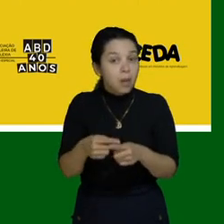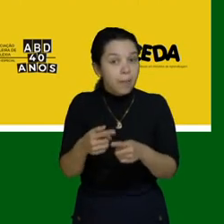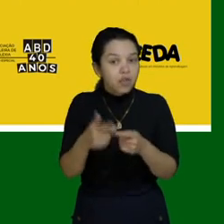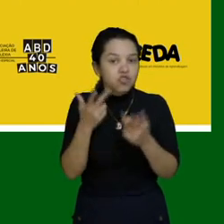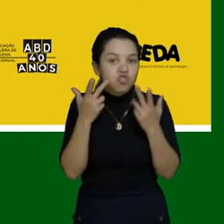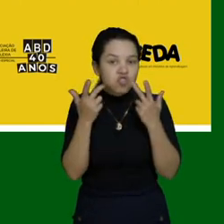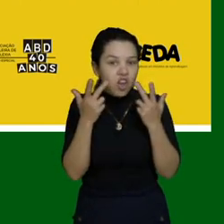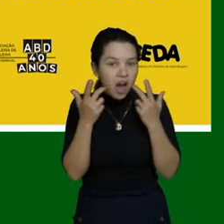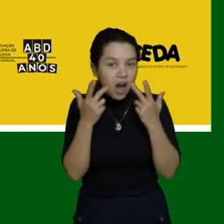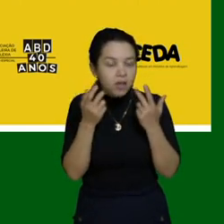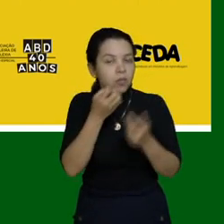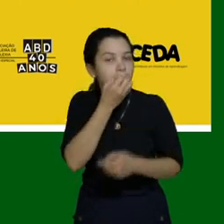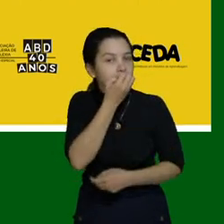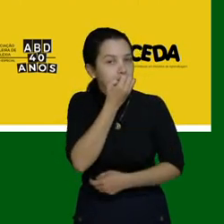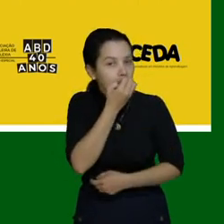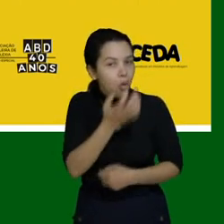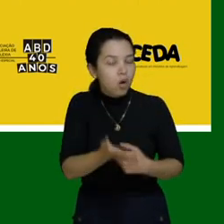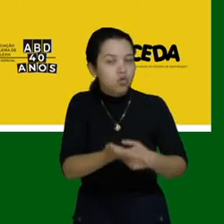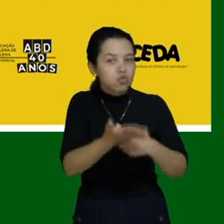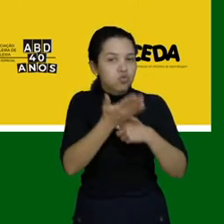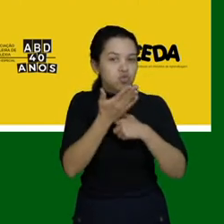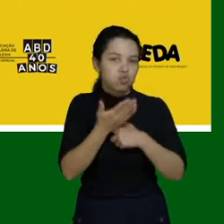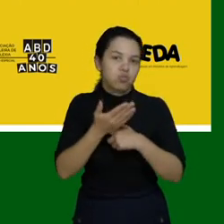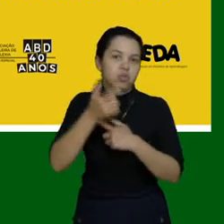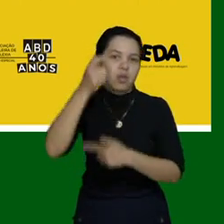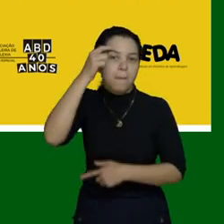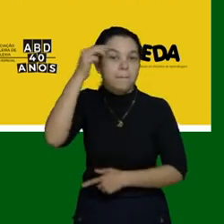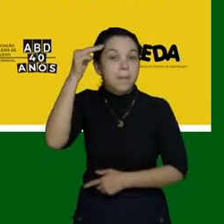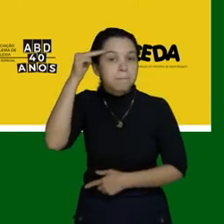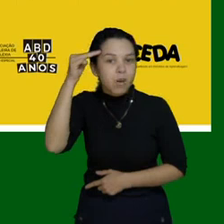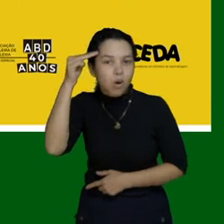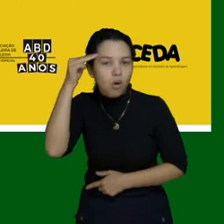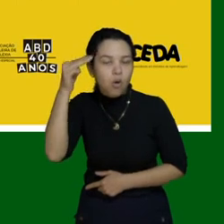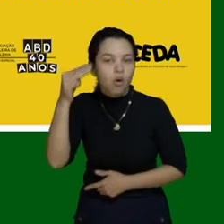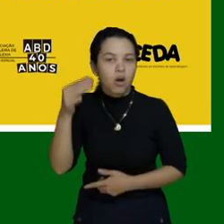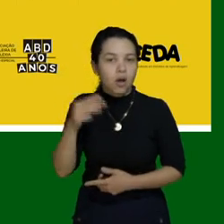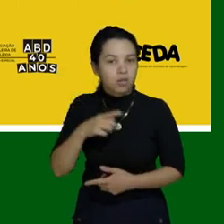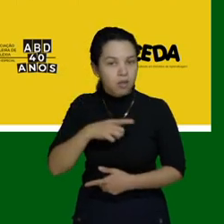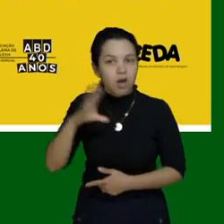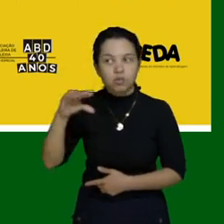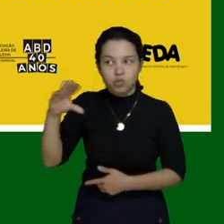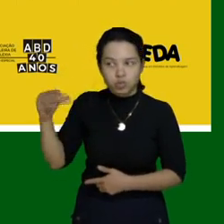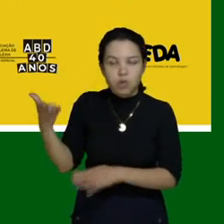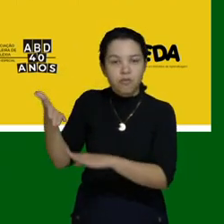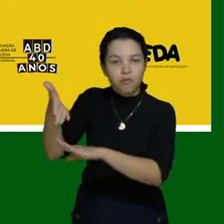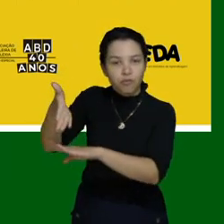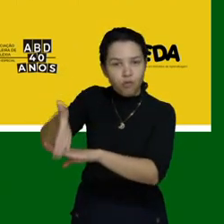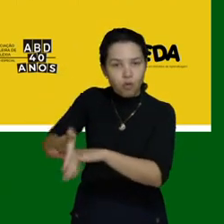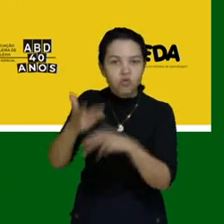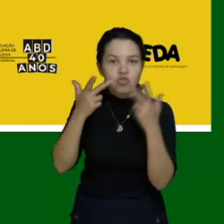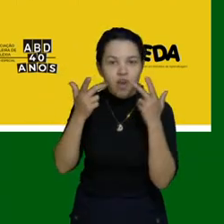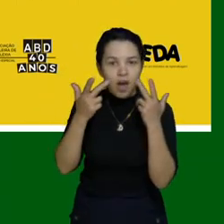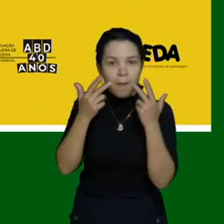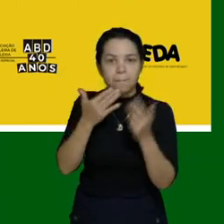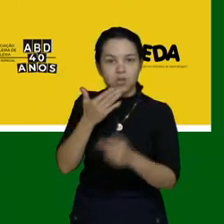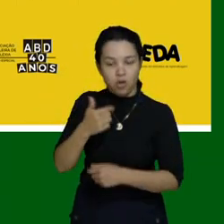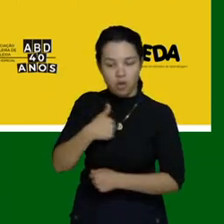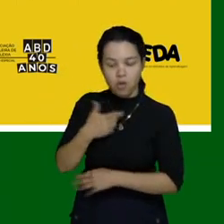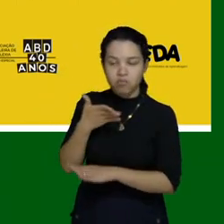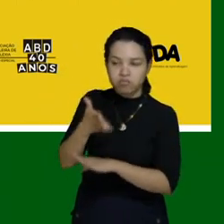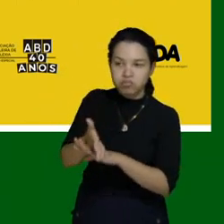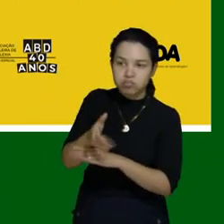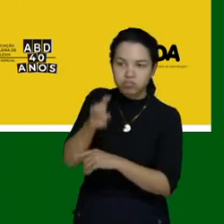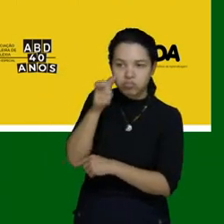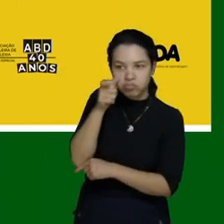né teve um adulto que fez o teatro foi fazer teatro pediu para eu assistir a peça aí ele falava Ângela eu sou um